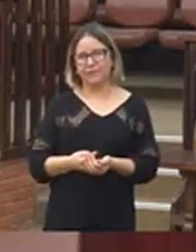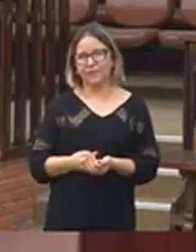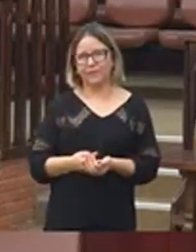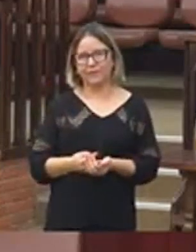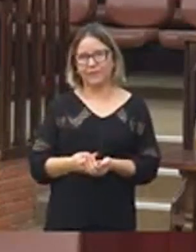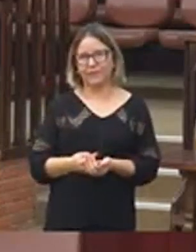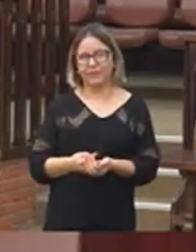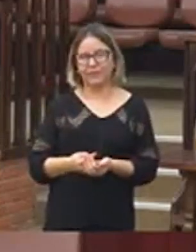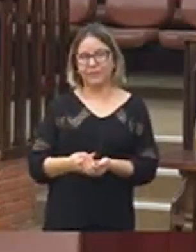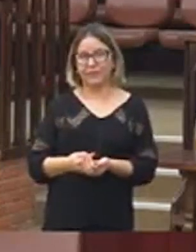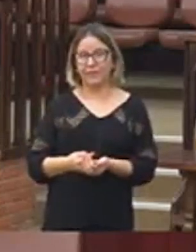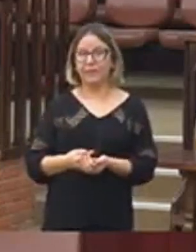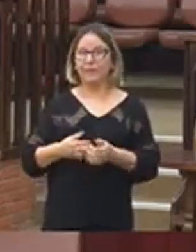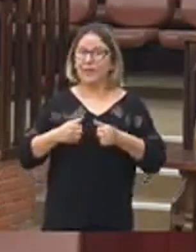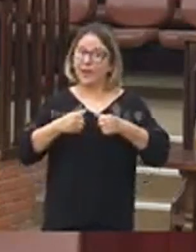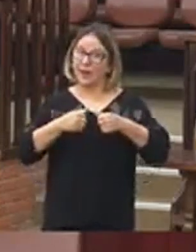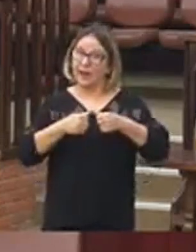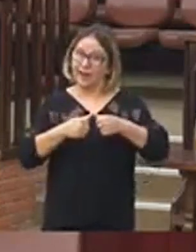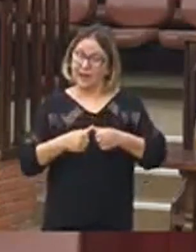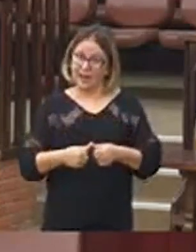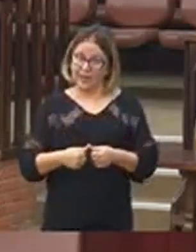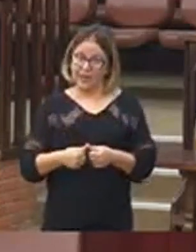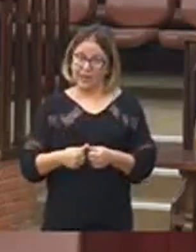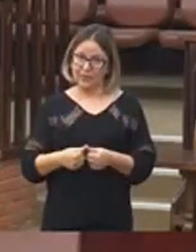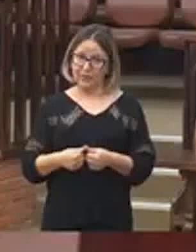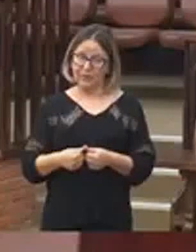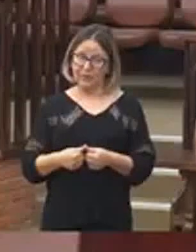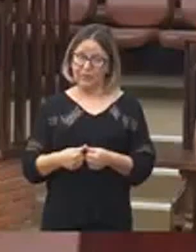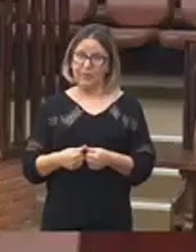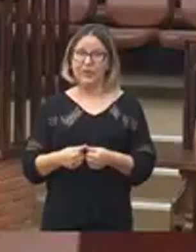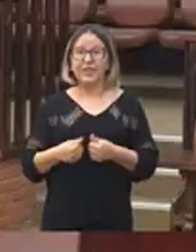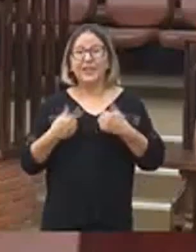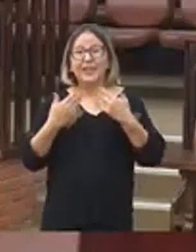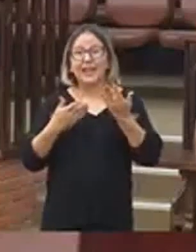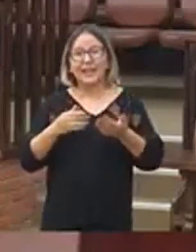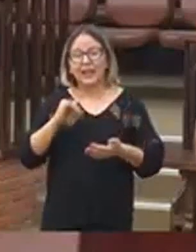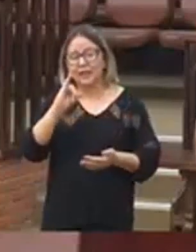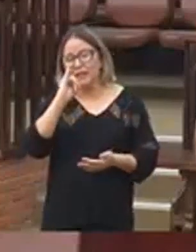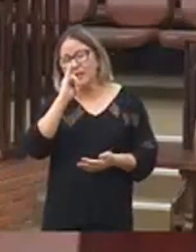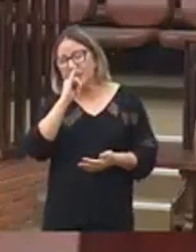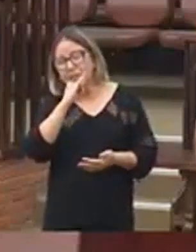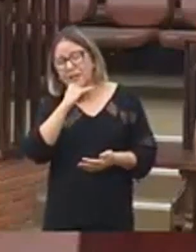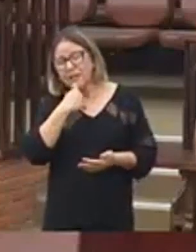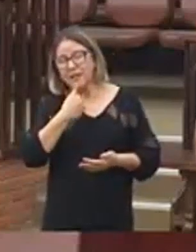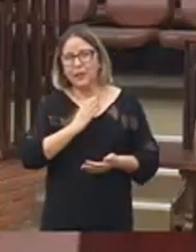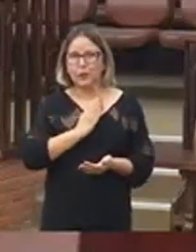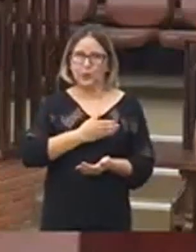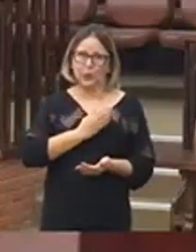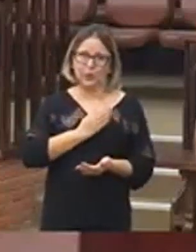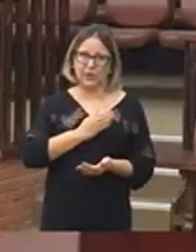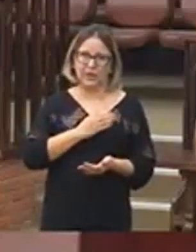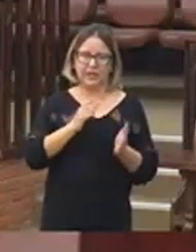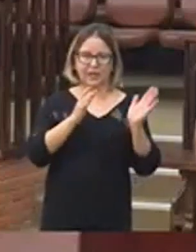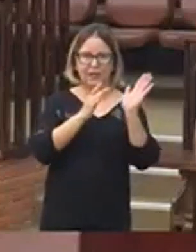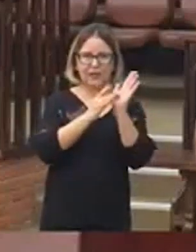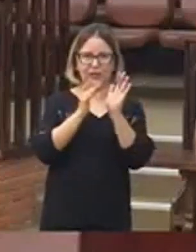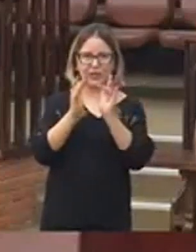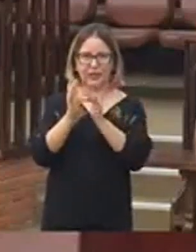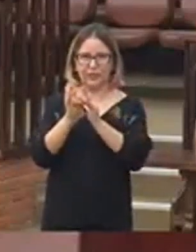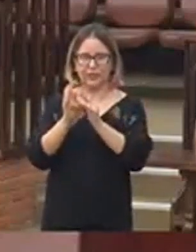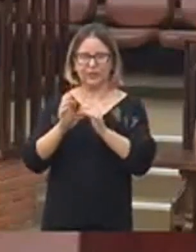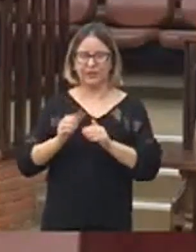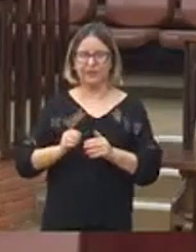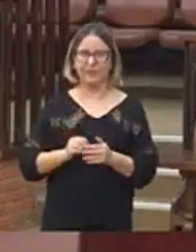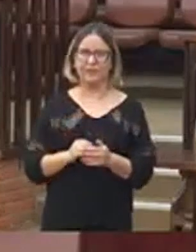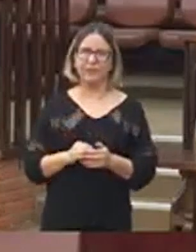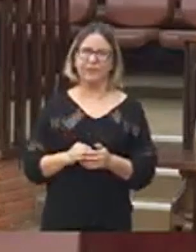Este é o ponto que causa mais tristeza no coração de Jesus. Jesus